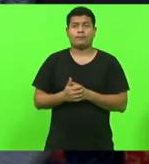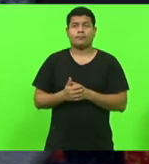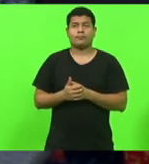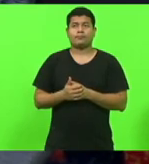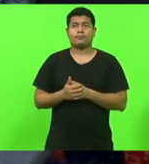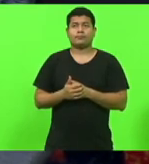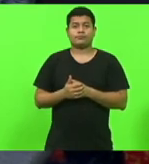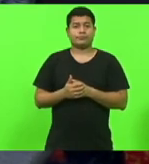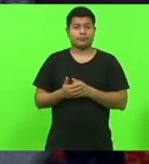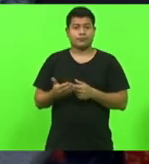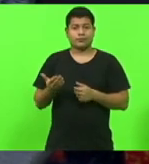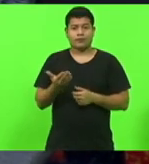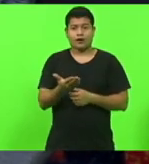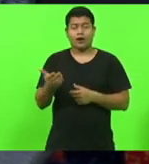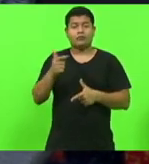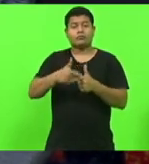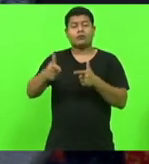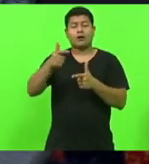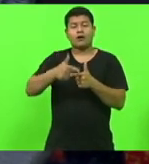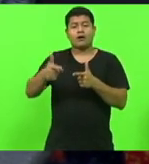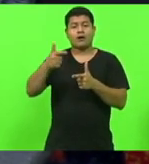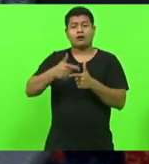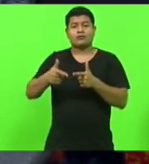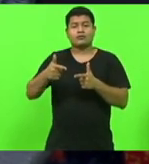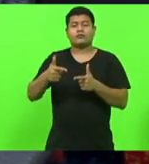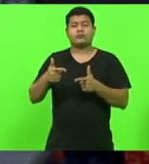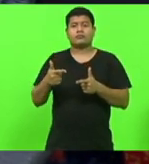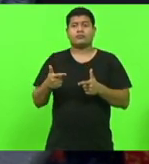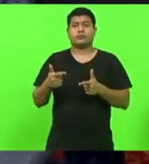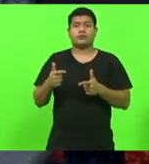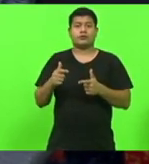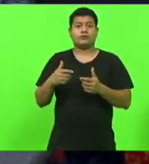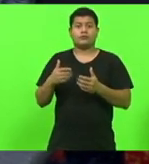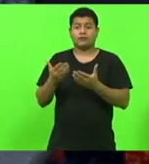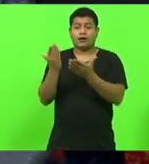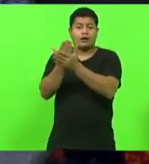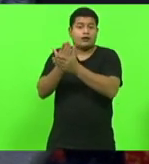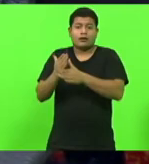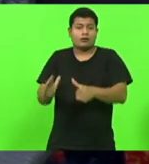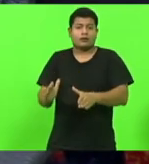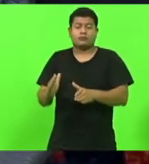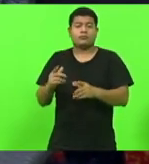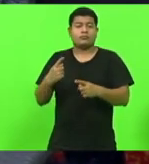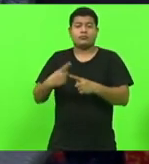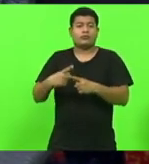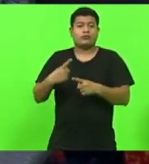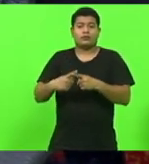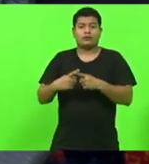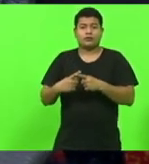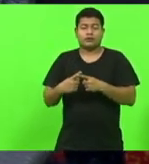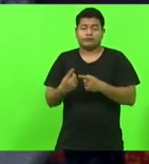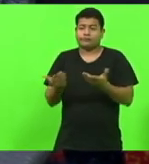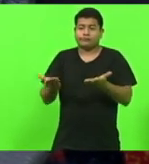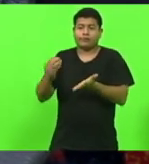mitigar esses problemas que emergentemente nós teríamos pela falta de pessoal. É claro que superada 173,